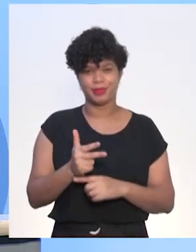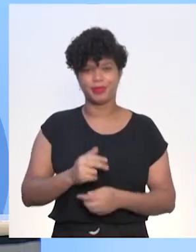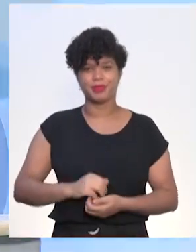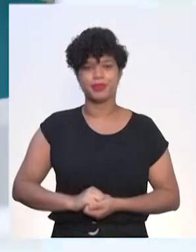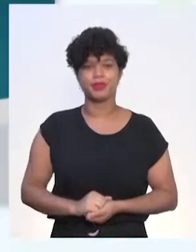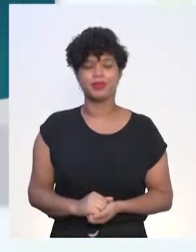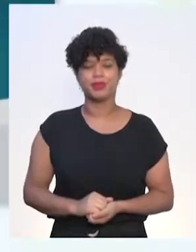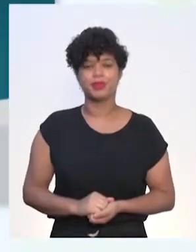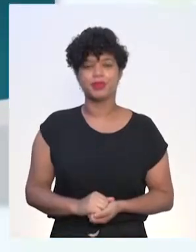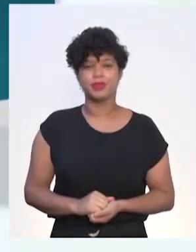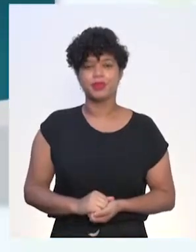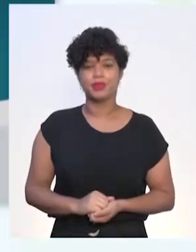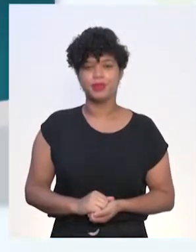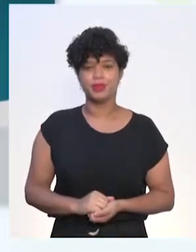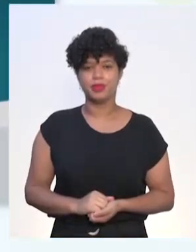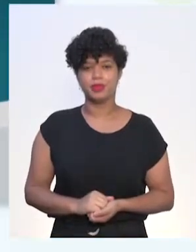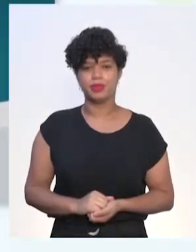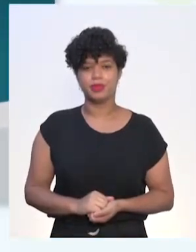eles